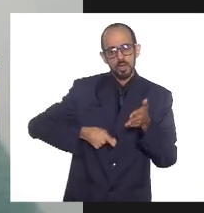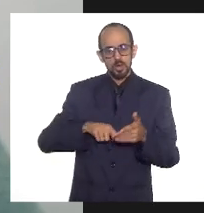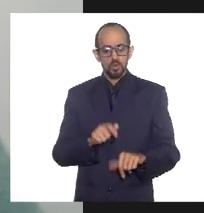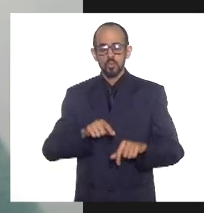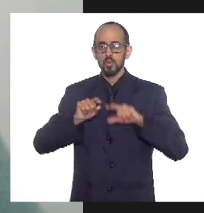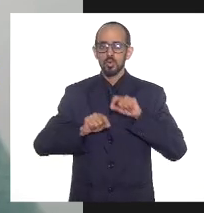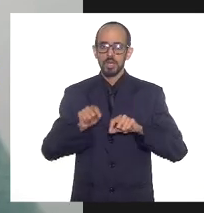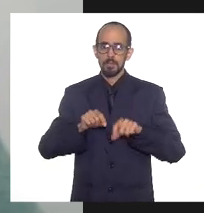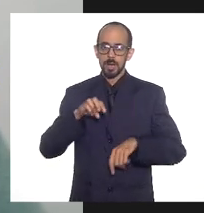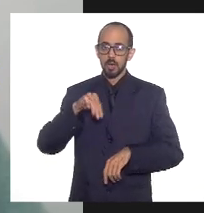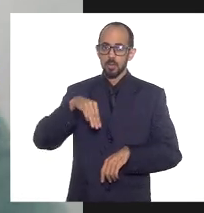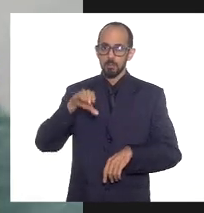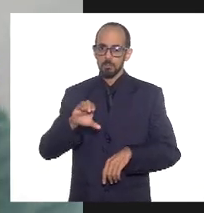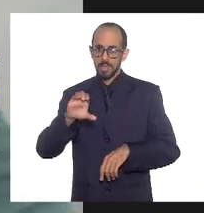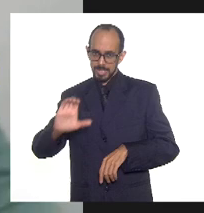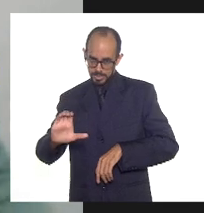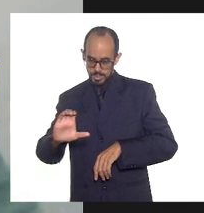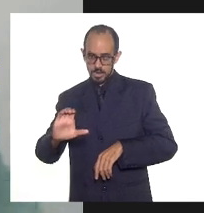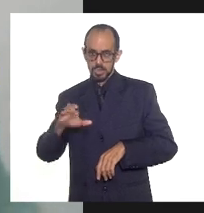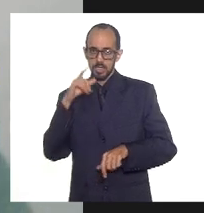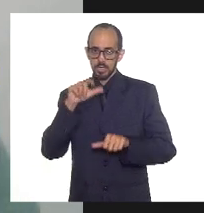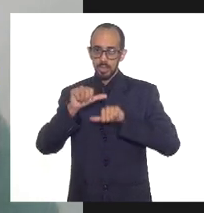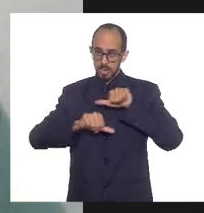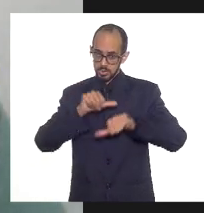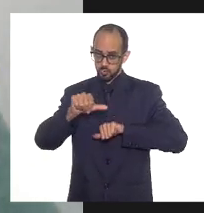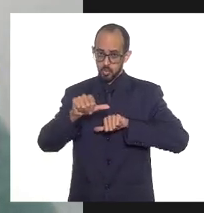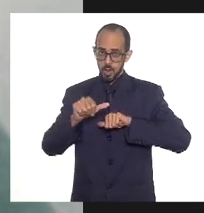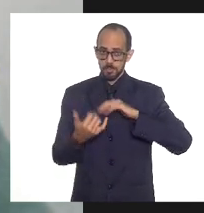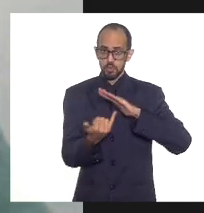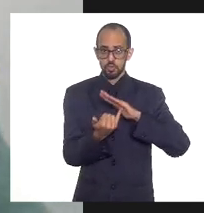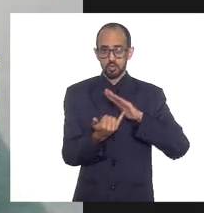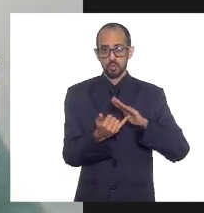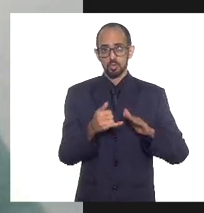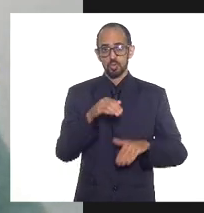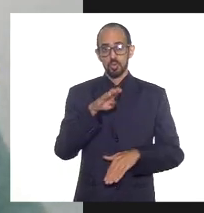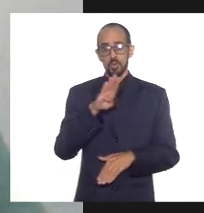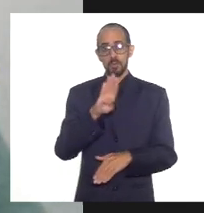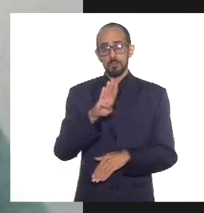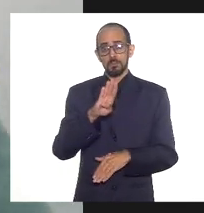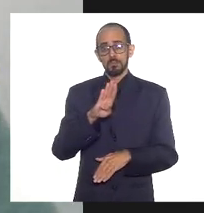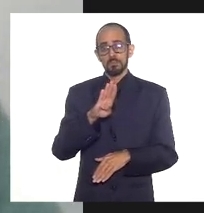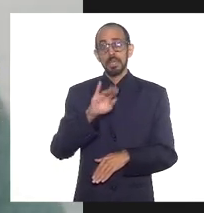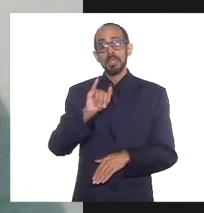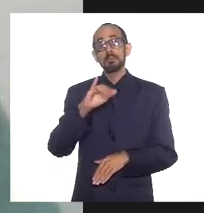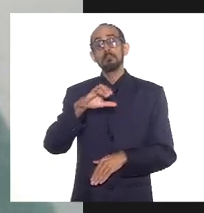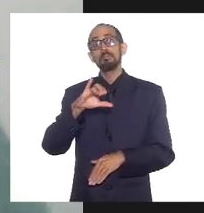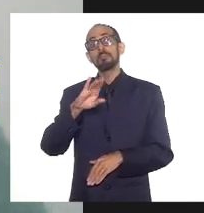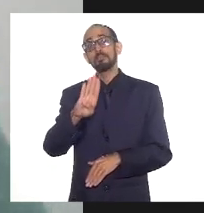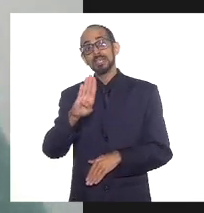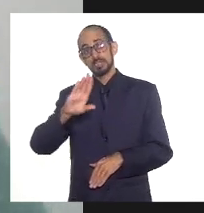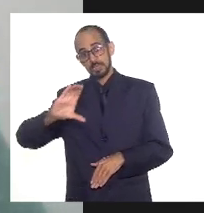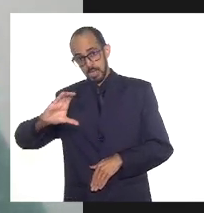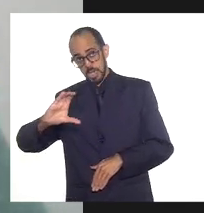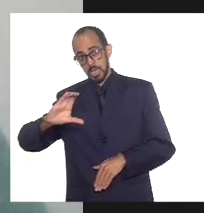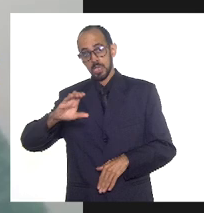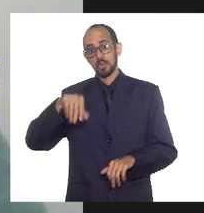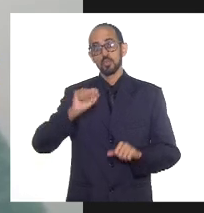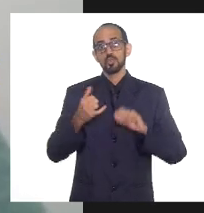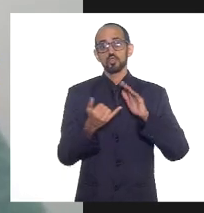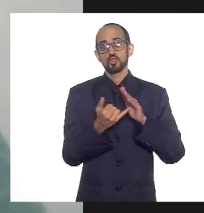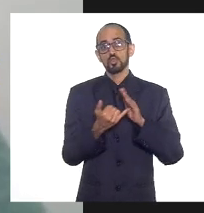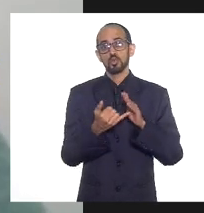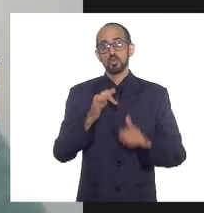MEC possa transformar o Instituto Benjamin Constant num Instituto Federal, assim